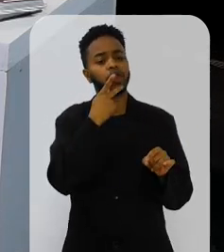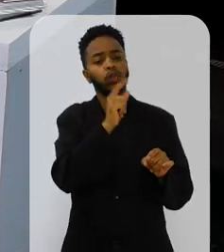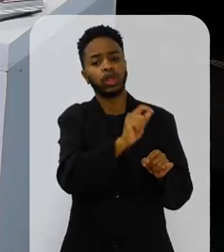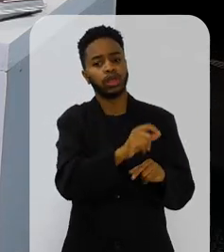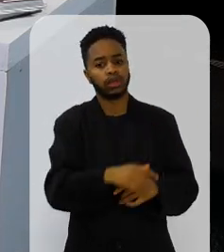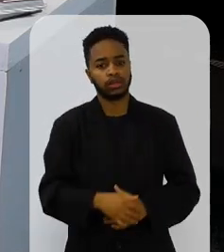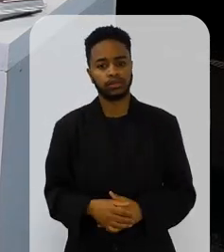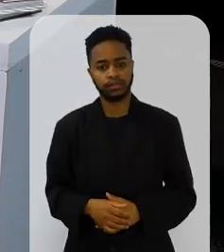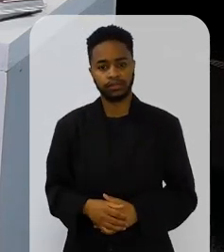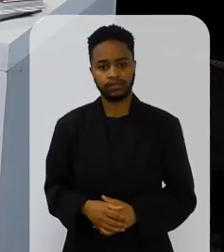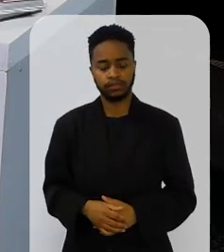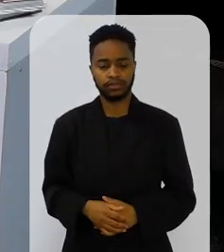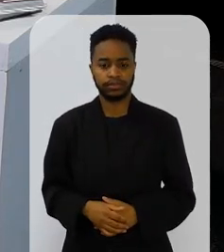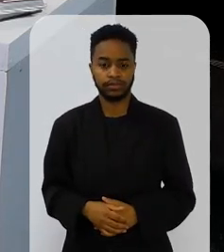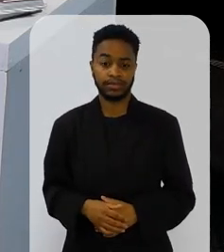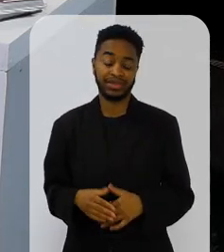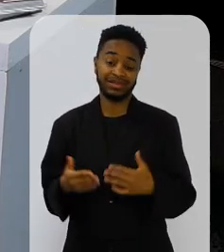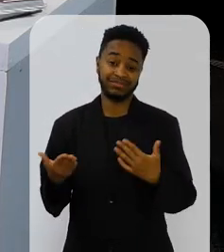atrás.